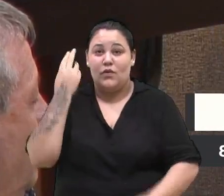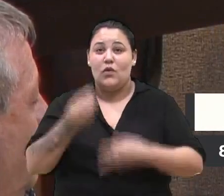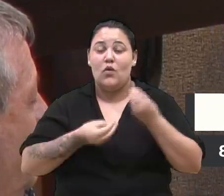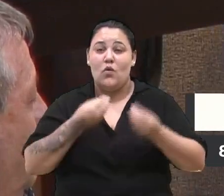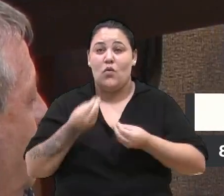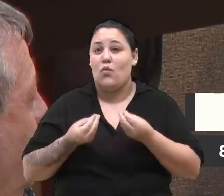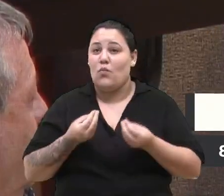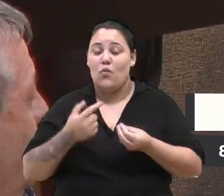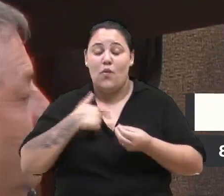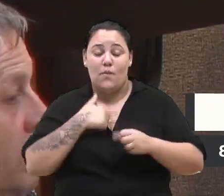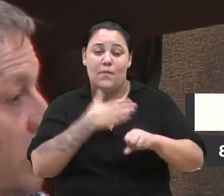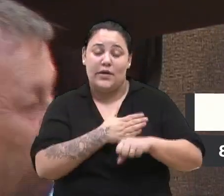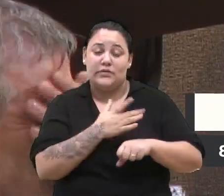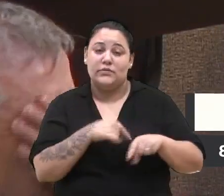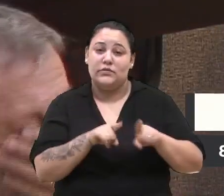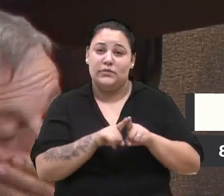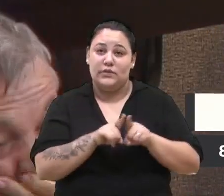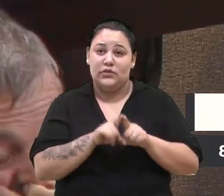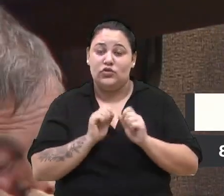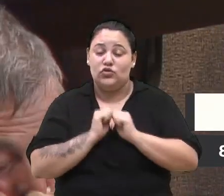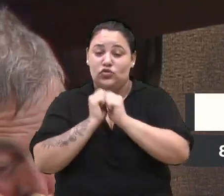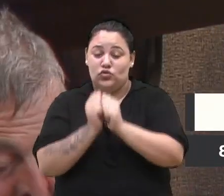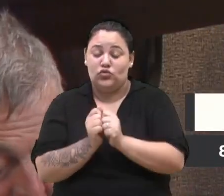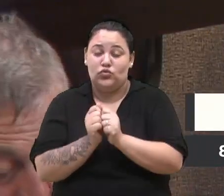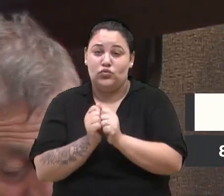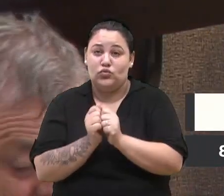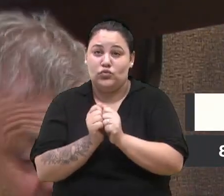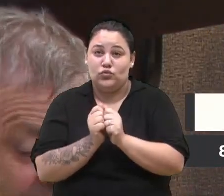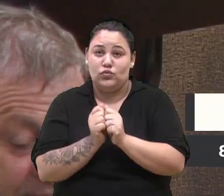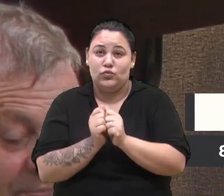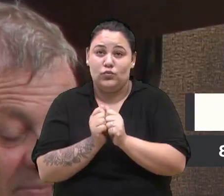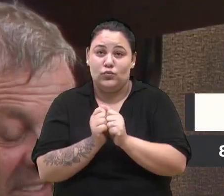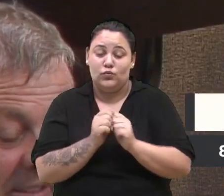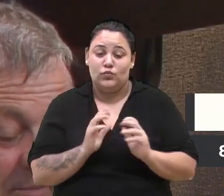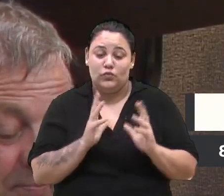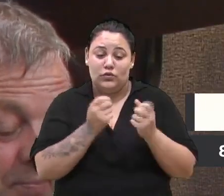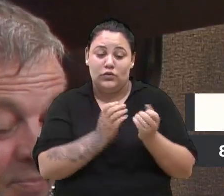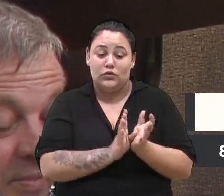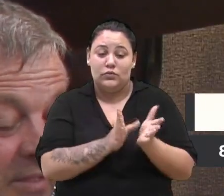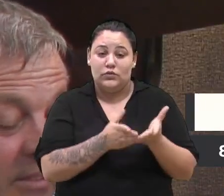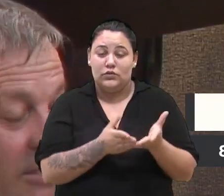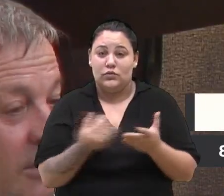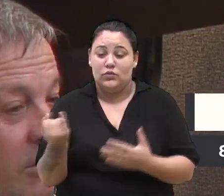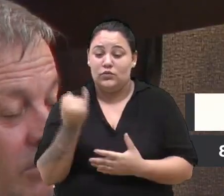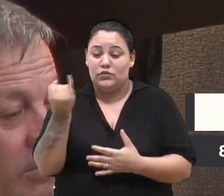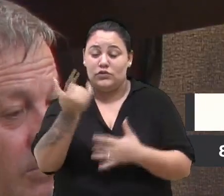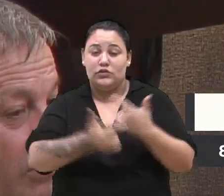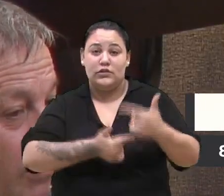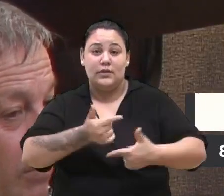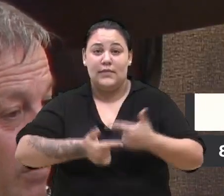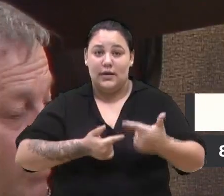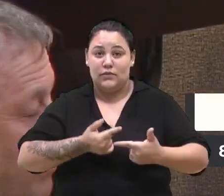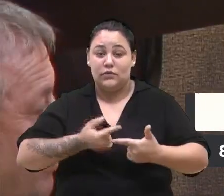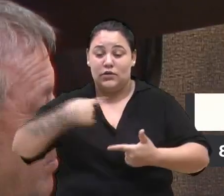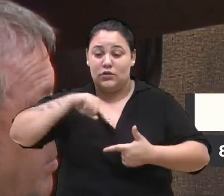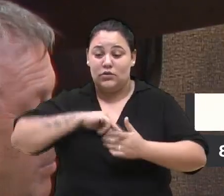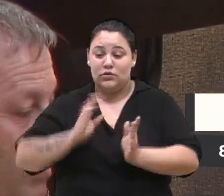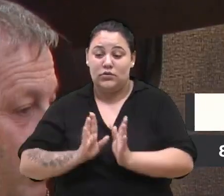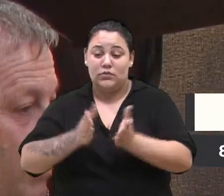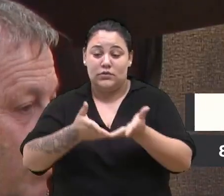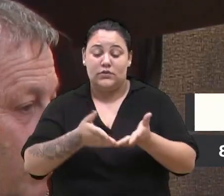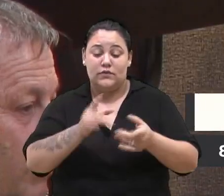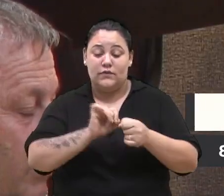parte, juntamente com os nossos integrantes desta comissão, do importante trabalho que esta comissão tem realizado ao longo deste